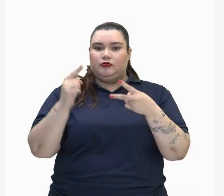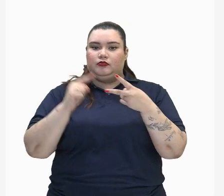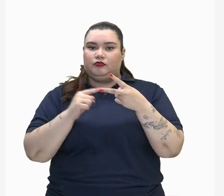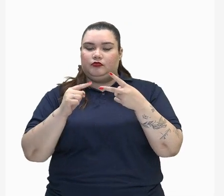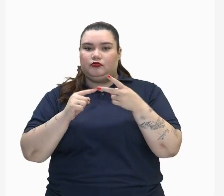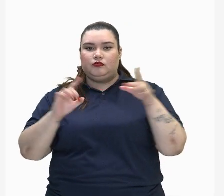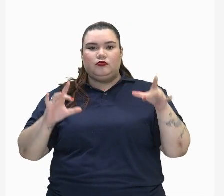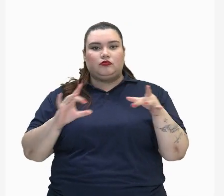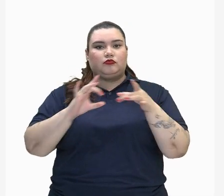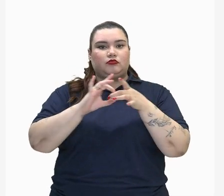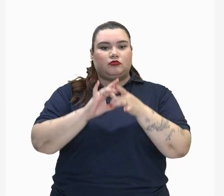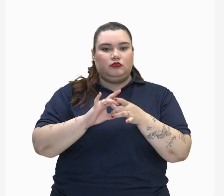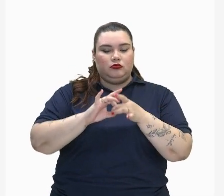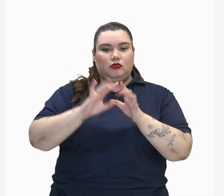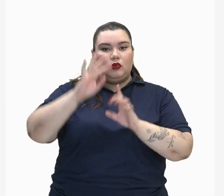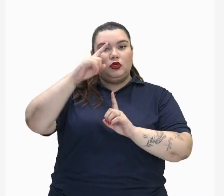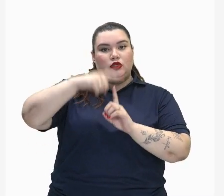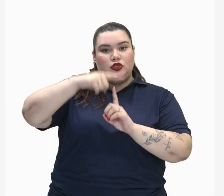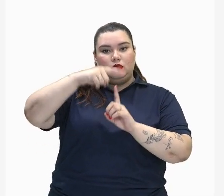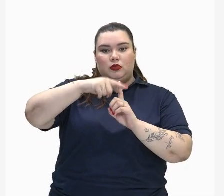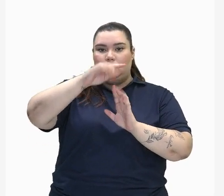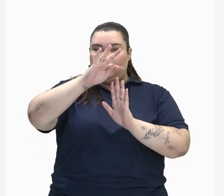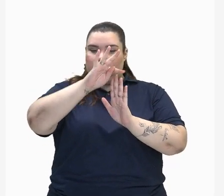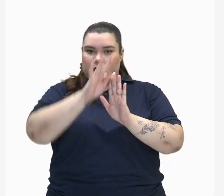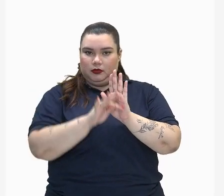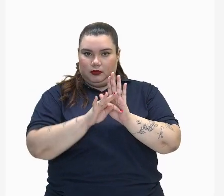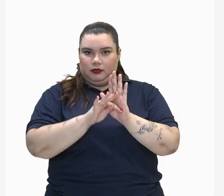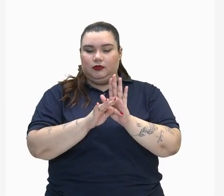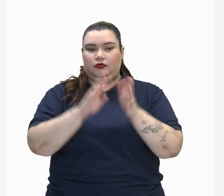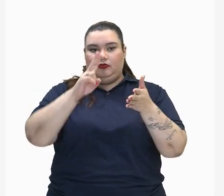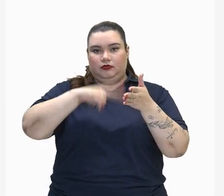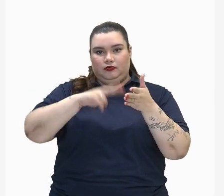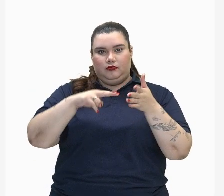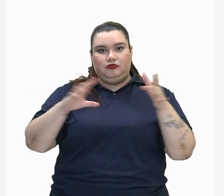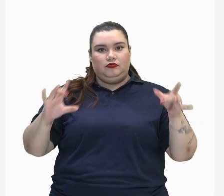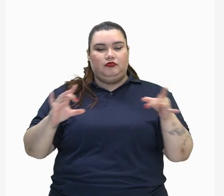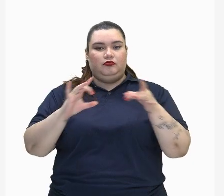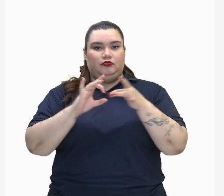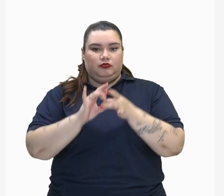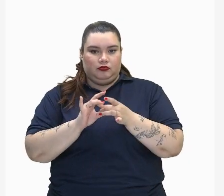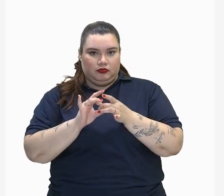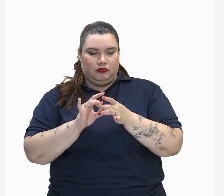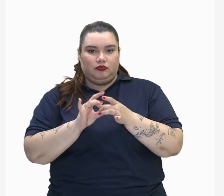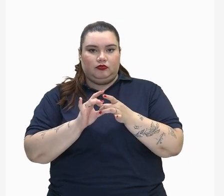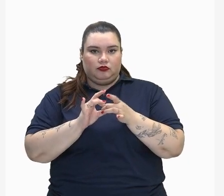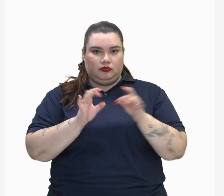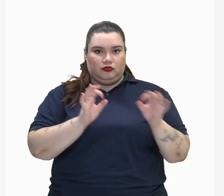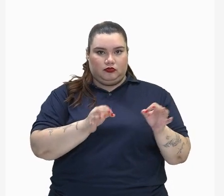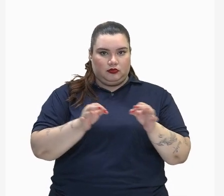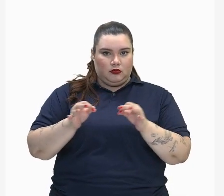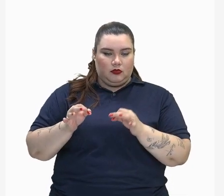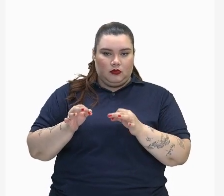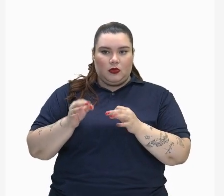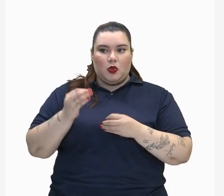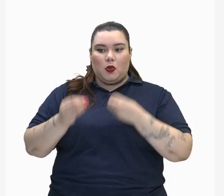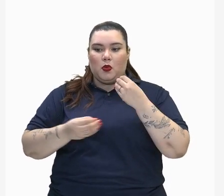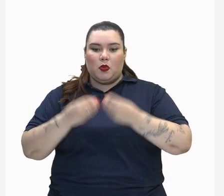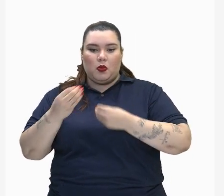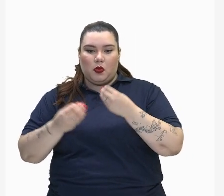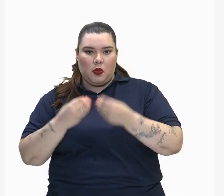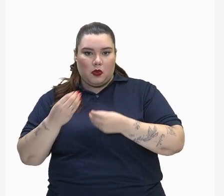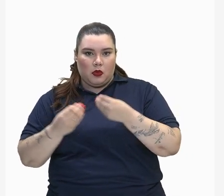ela está encaixada numa tipologia textual, é o tipo como vem, né? Que forma vem,